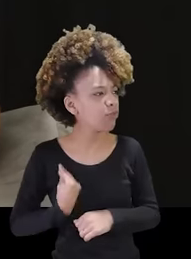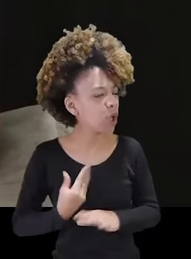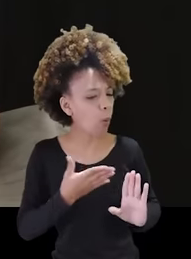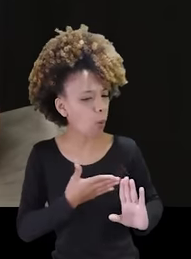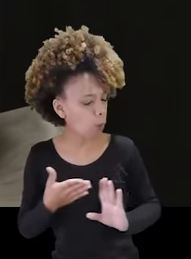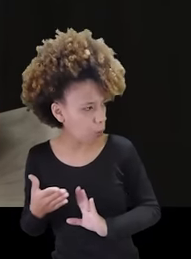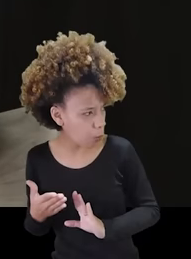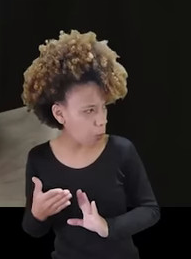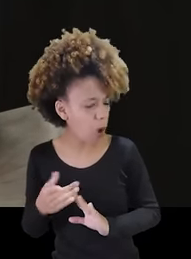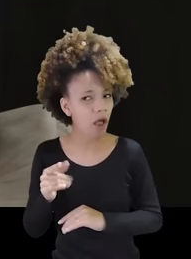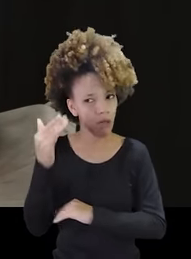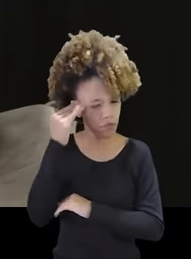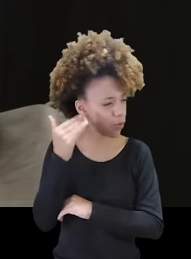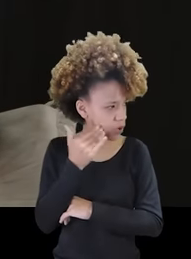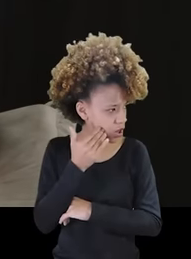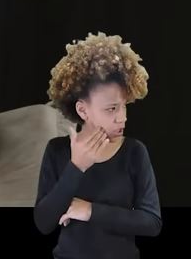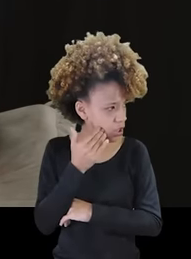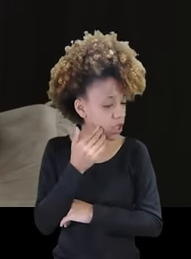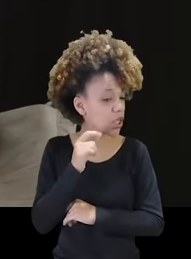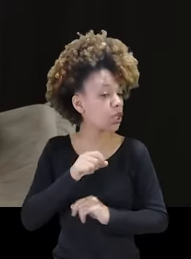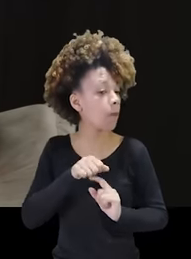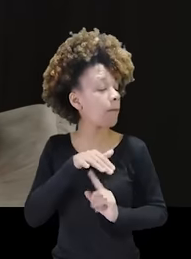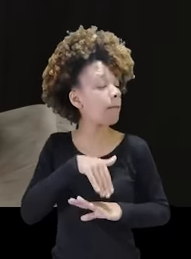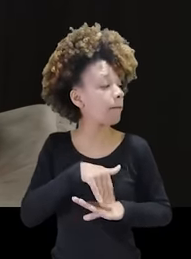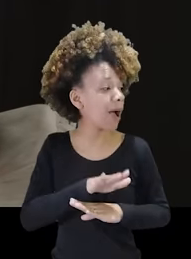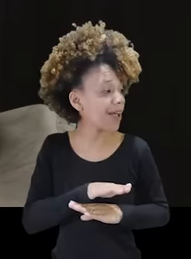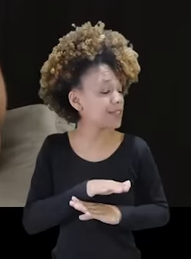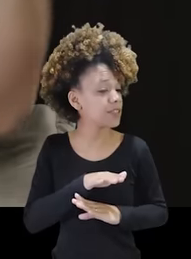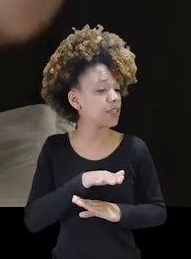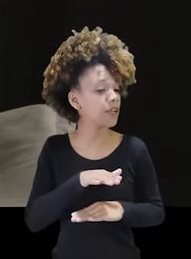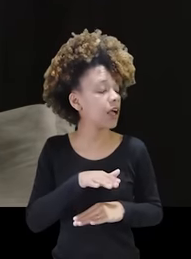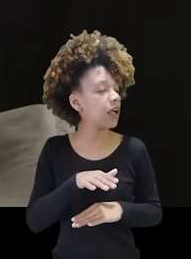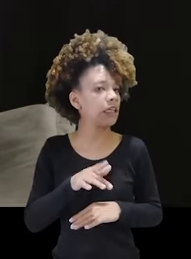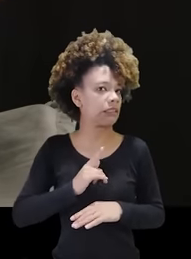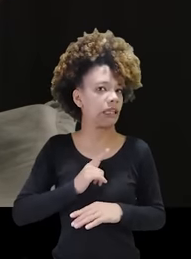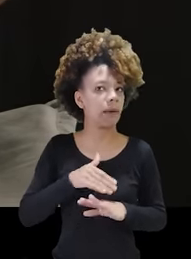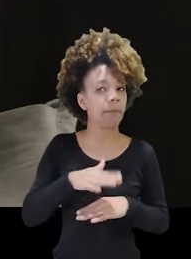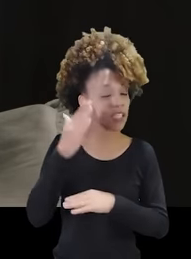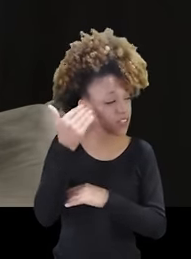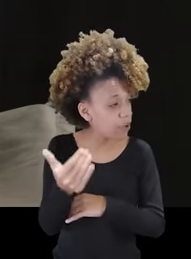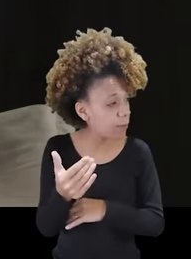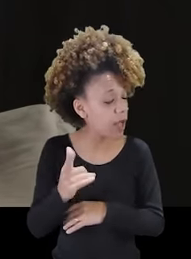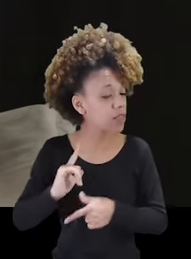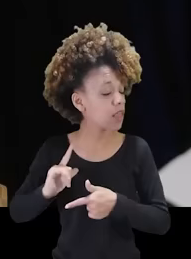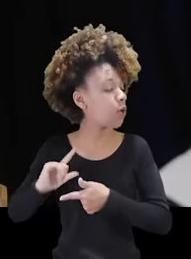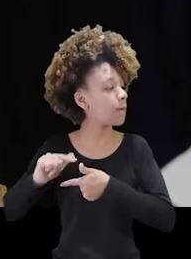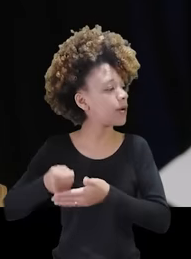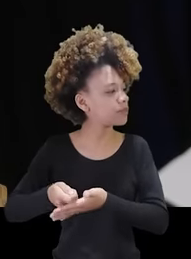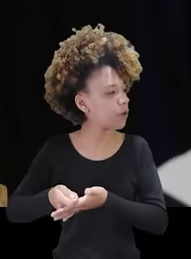vivendo um período lá na Coreia que é o que bomba mais quem tem mais digamos sucesso tem um padrão